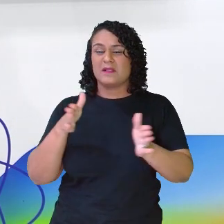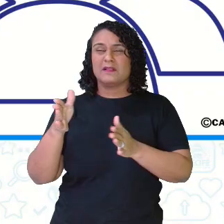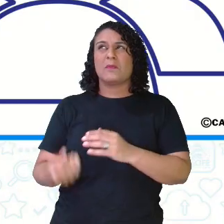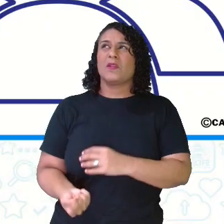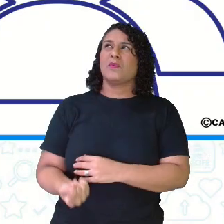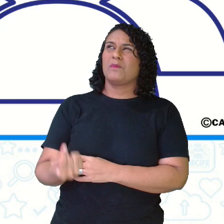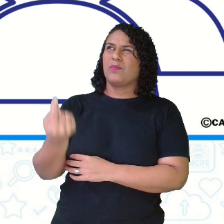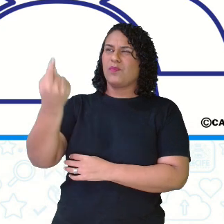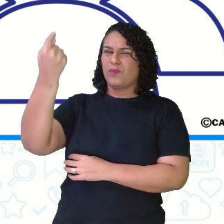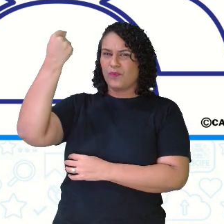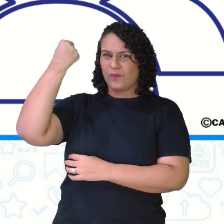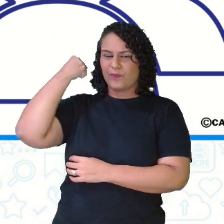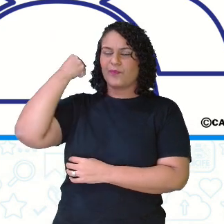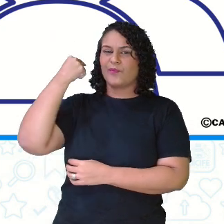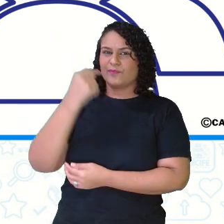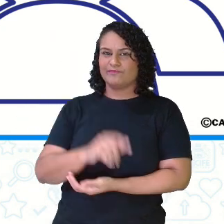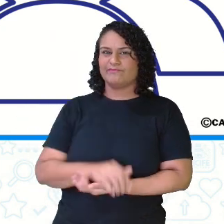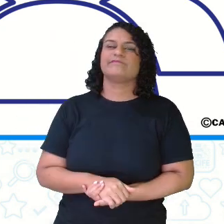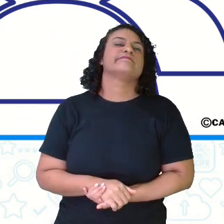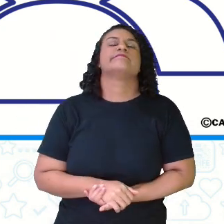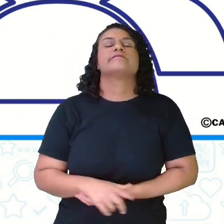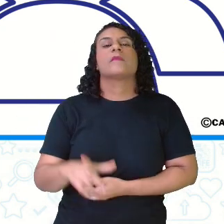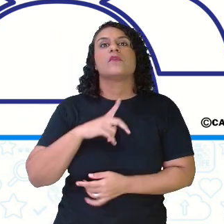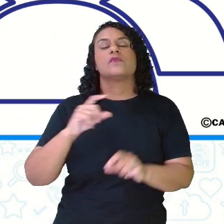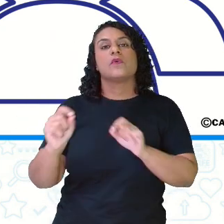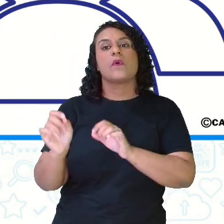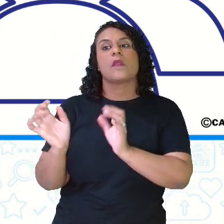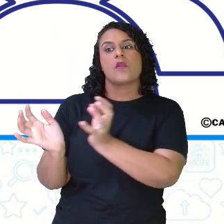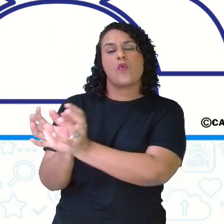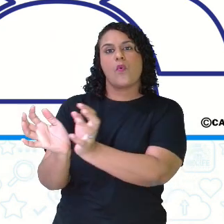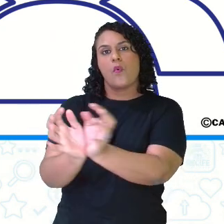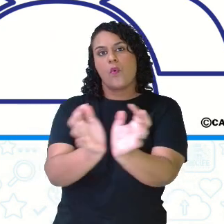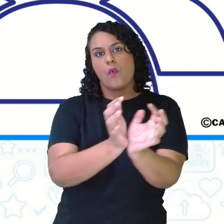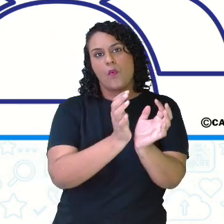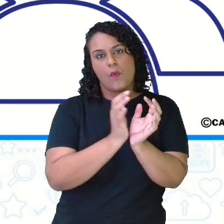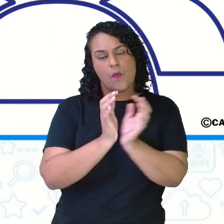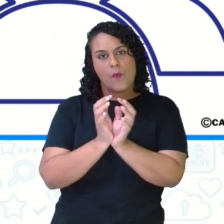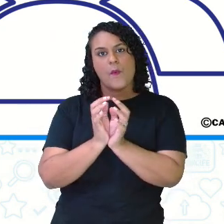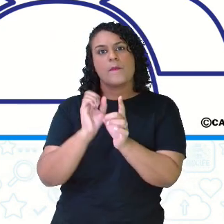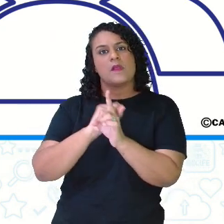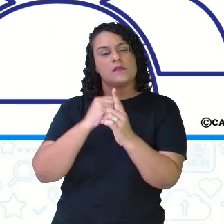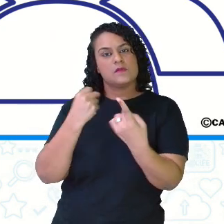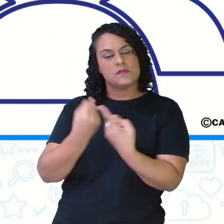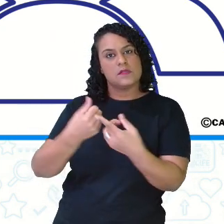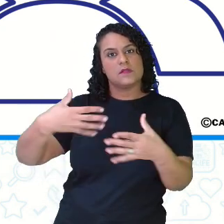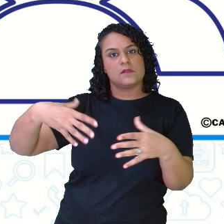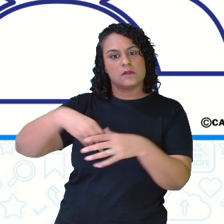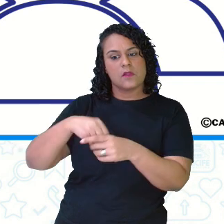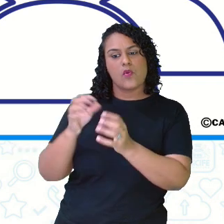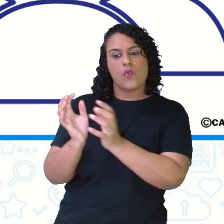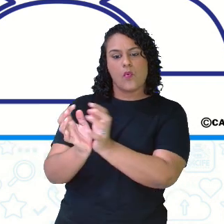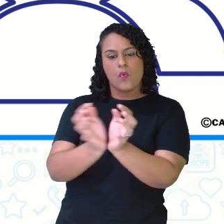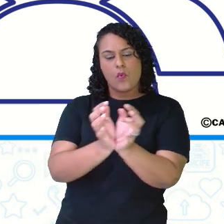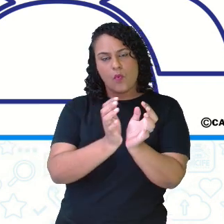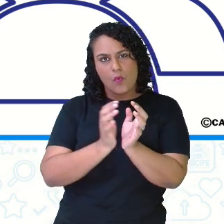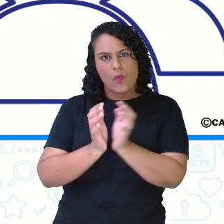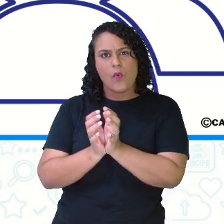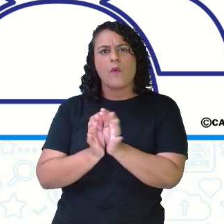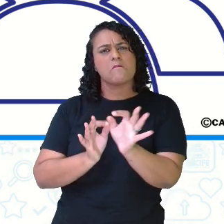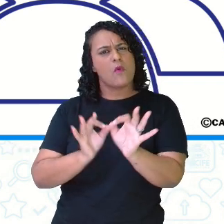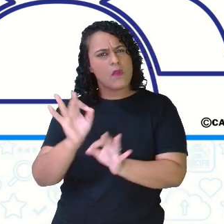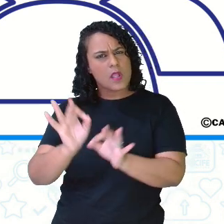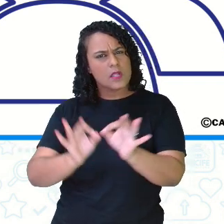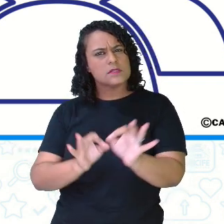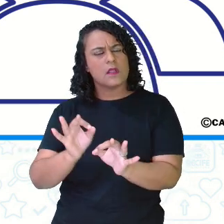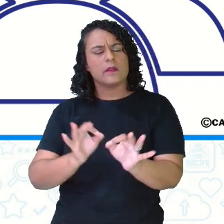passado. E aí nós tínhamos grupos dentro dessa sociedade açucareira, grupos bem definidos aí.